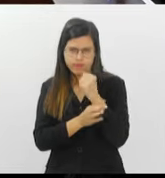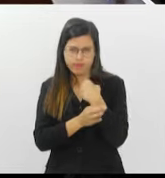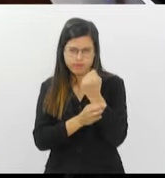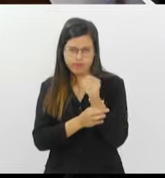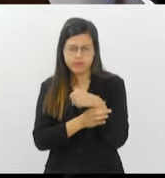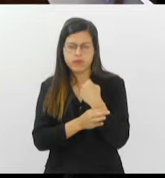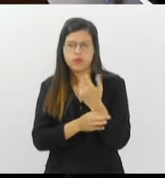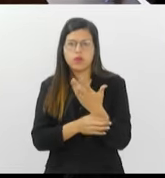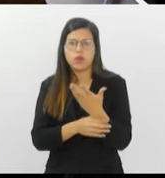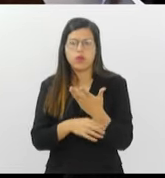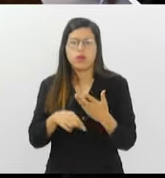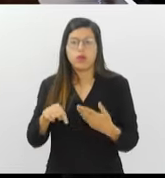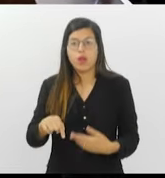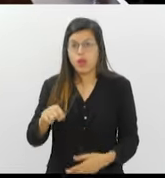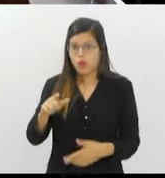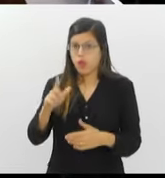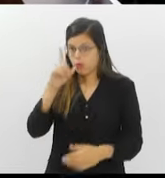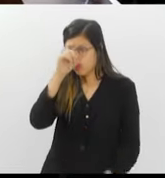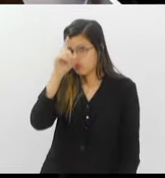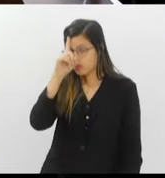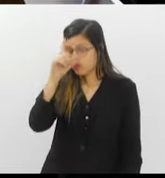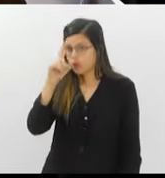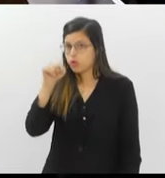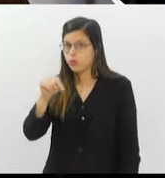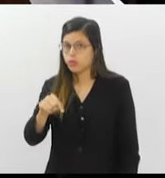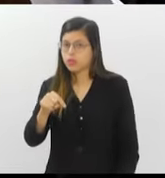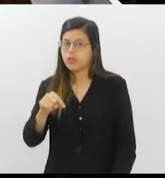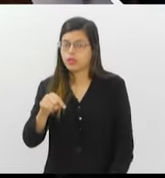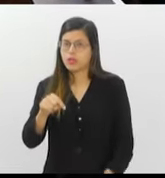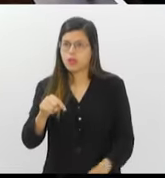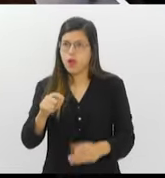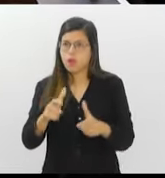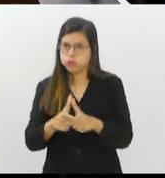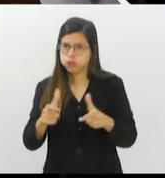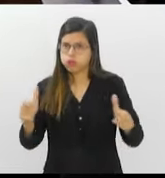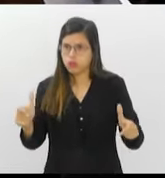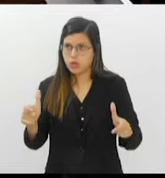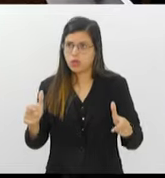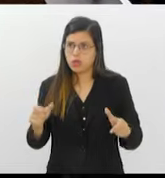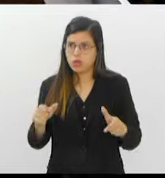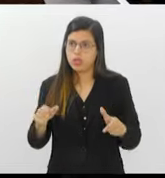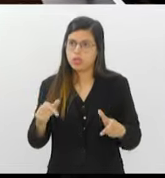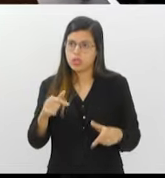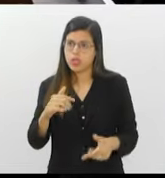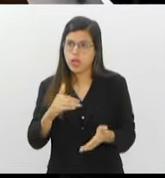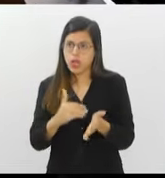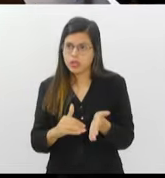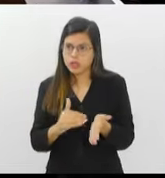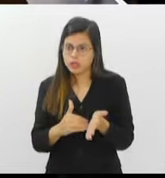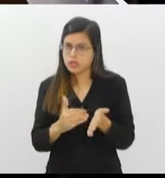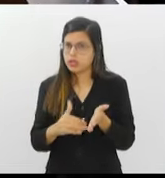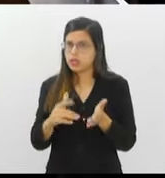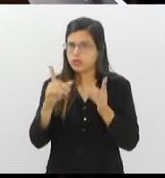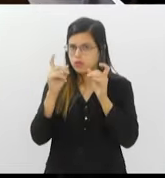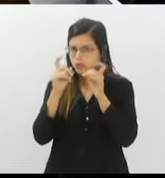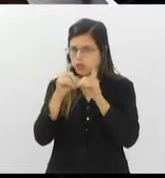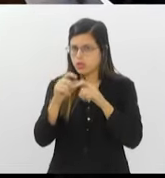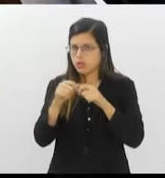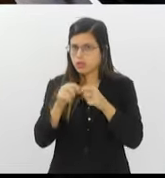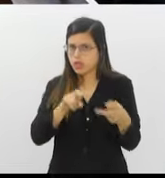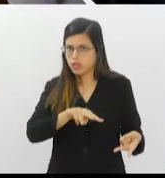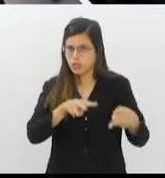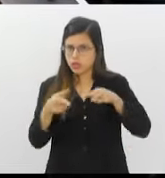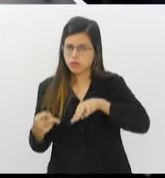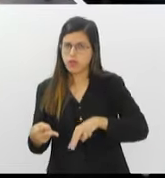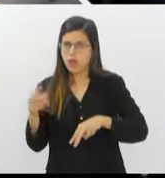é um hospital de grande porte, que hoje está sendo gerido por OES, e a Secretaria vê um pouco de dificuldade de fazer essa transferência muito rapidamente. Então,